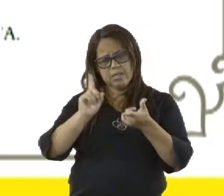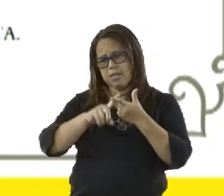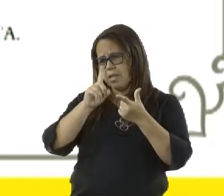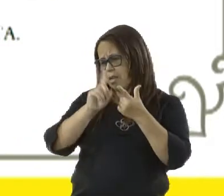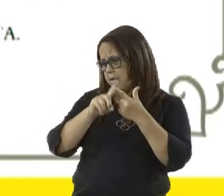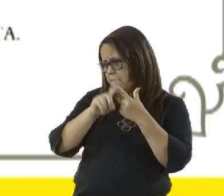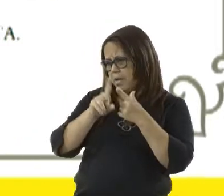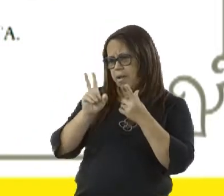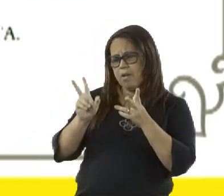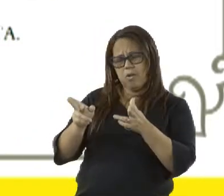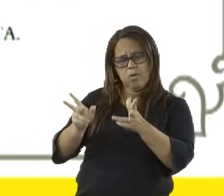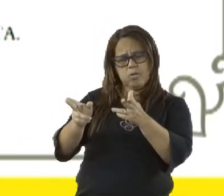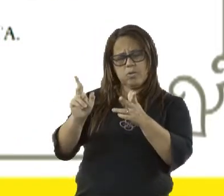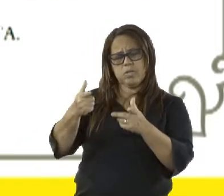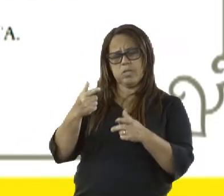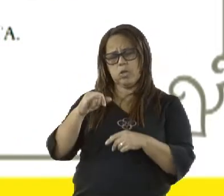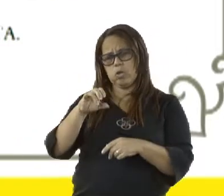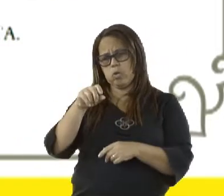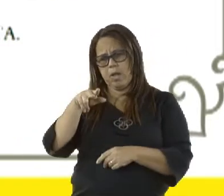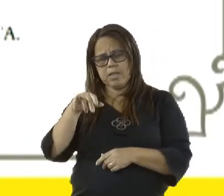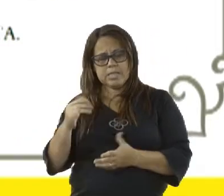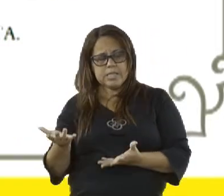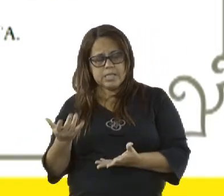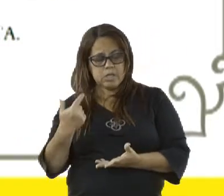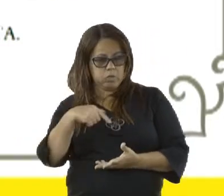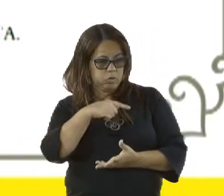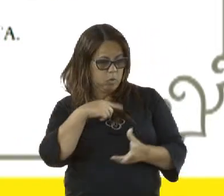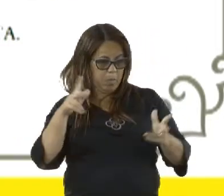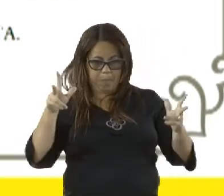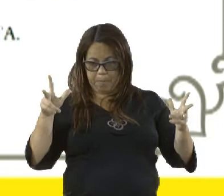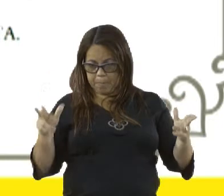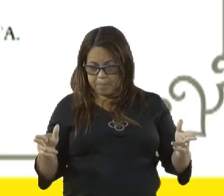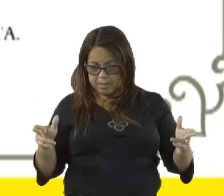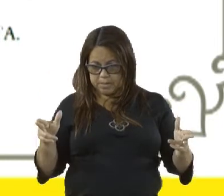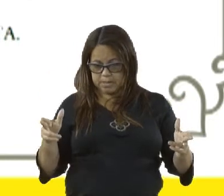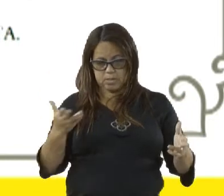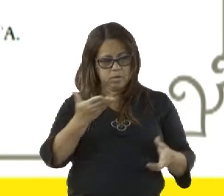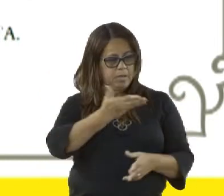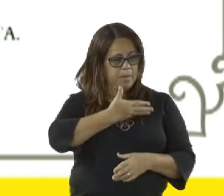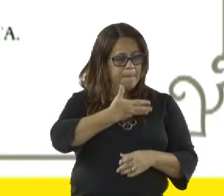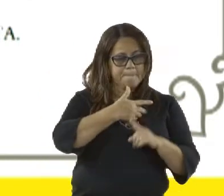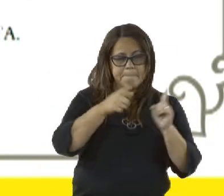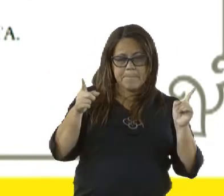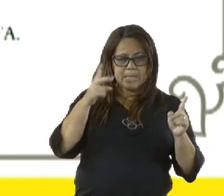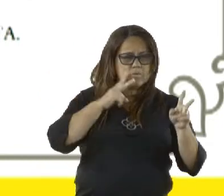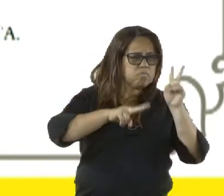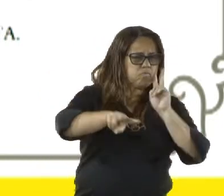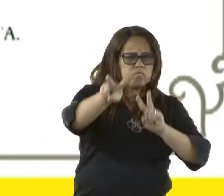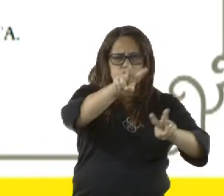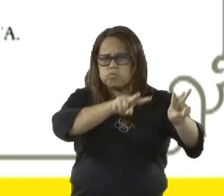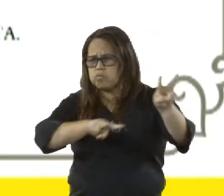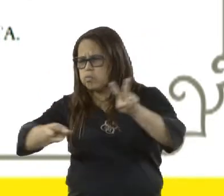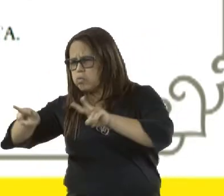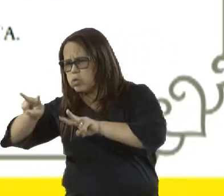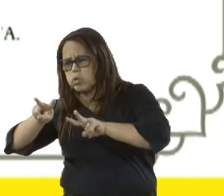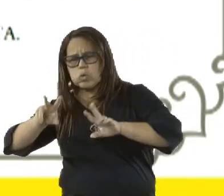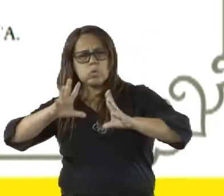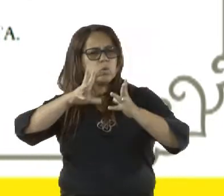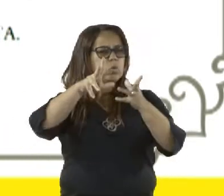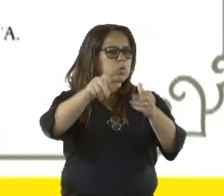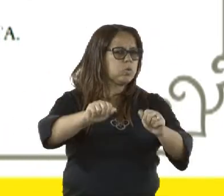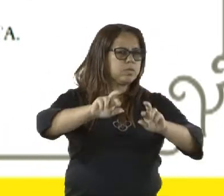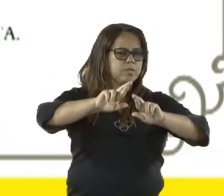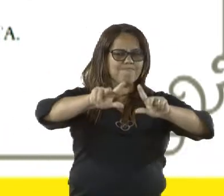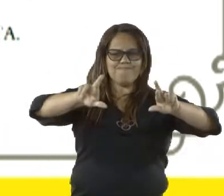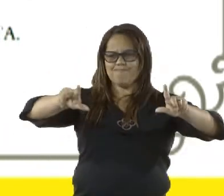te tornam menos Joaninha. Apesar de sermos parecidos como nossos amigos, se olharmos bem, todos temos algo diferente. E